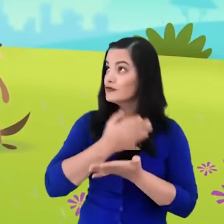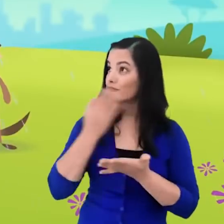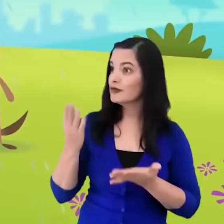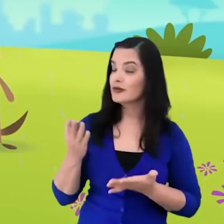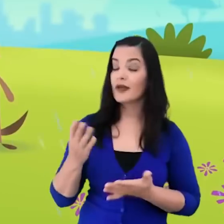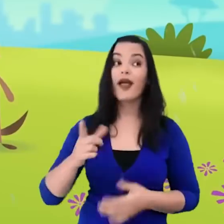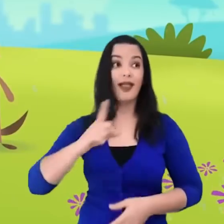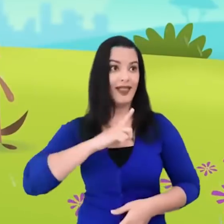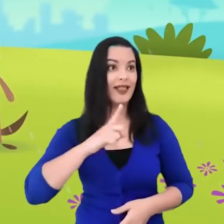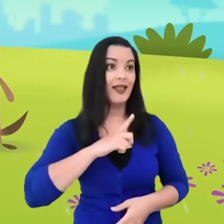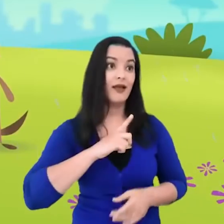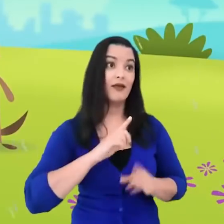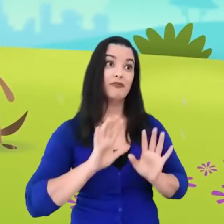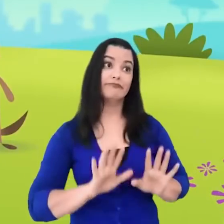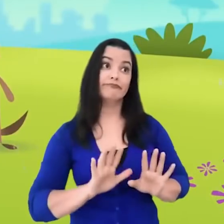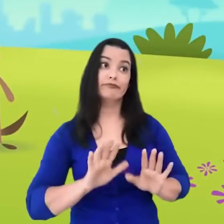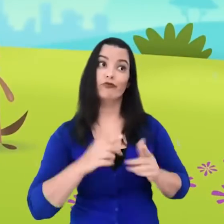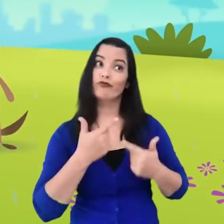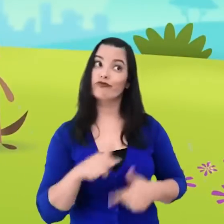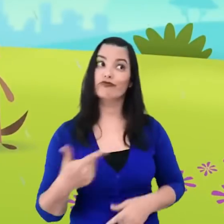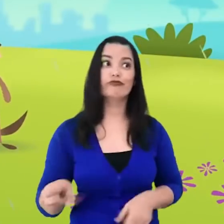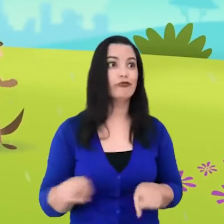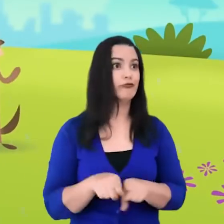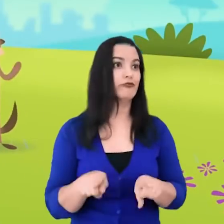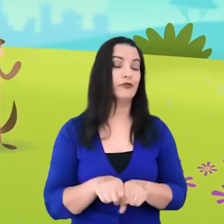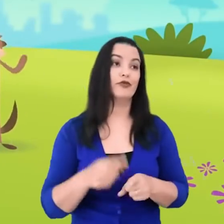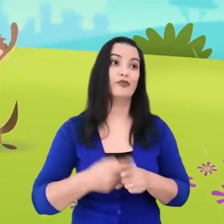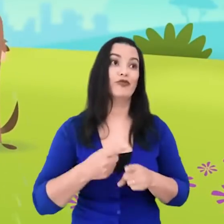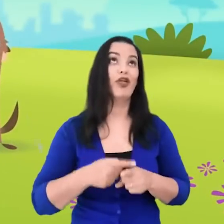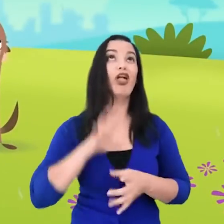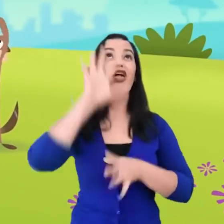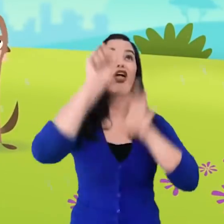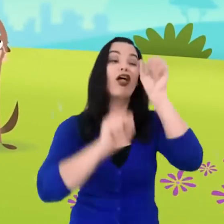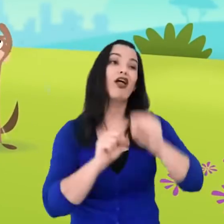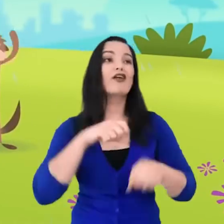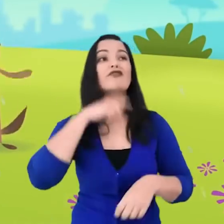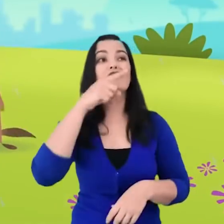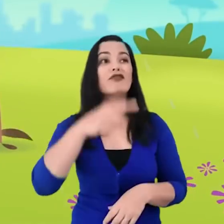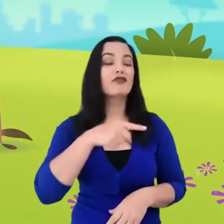e não tá. Não consigo pegar ele.